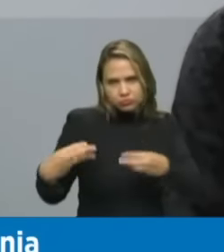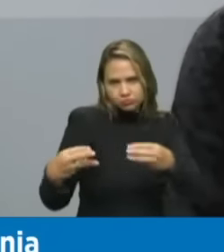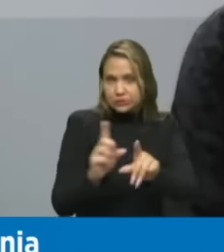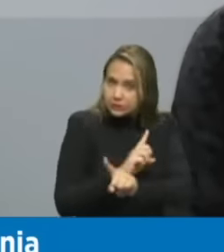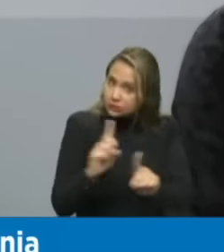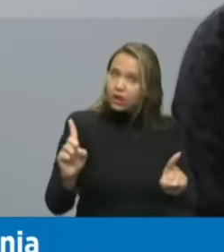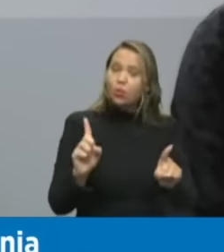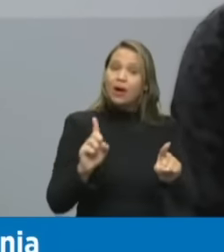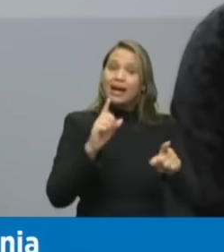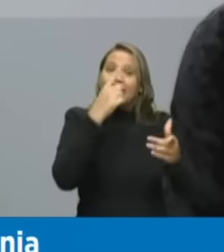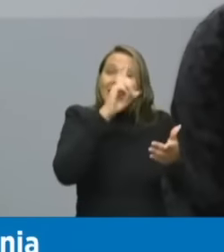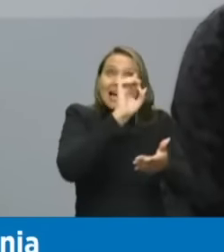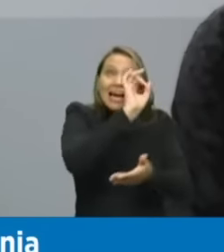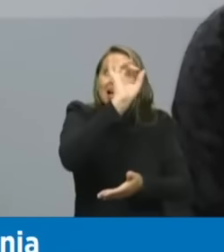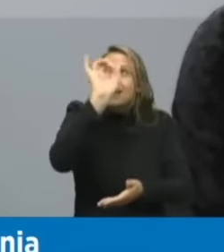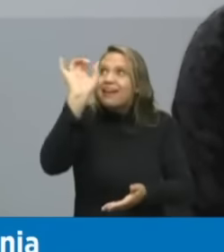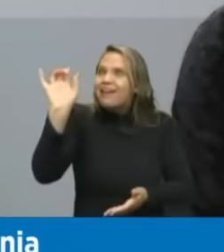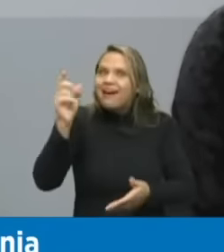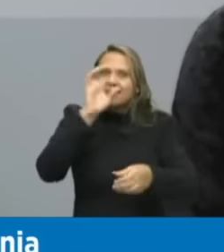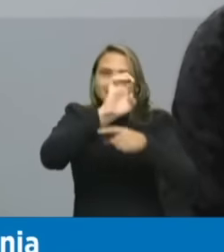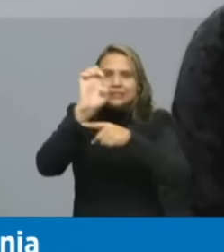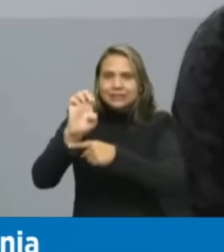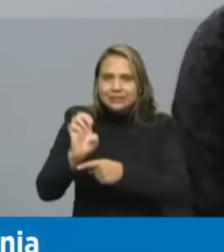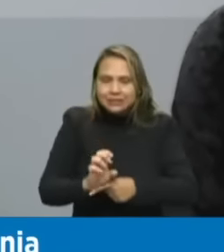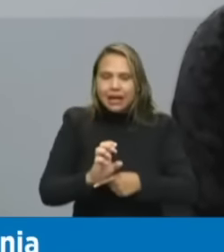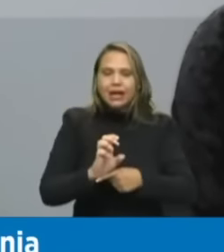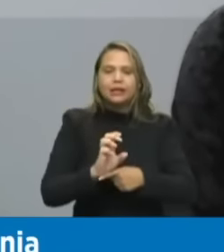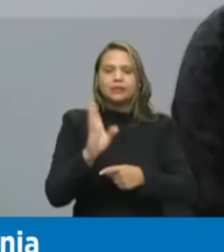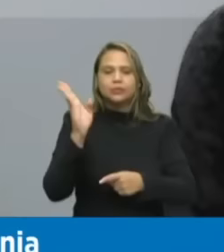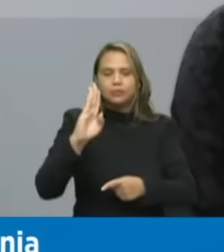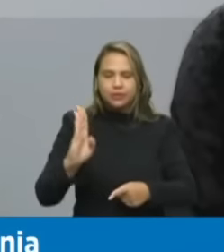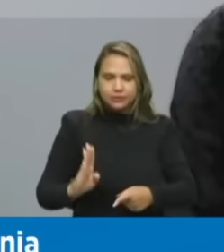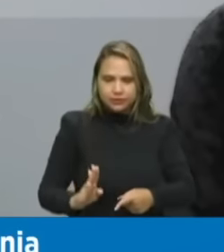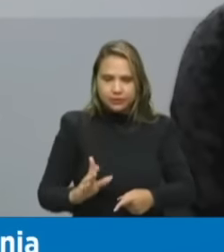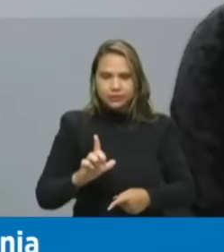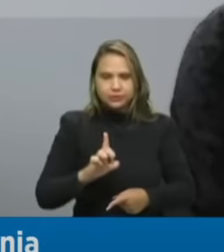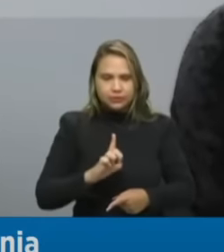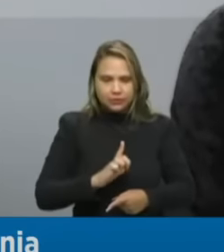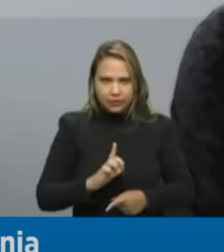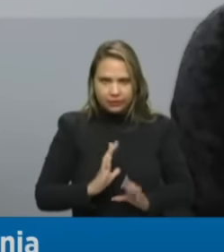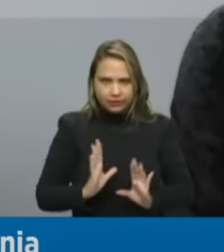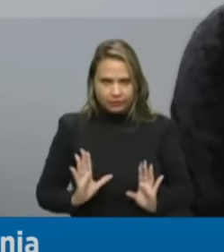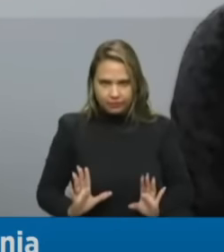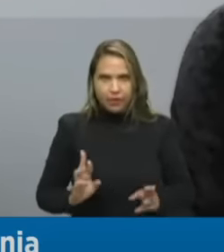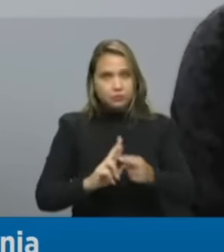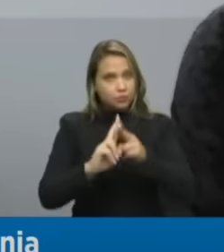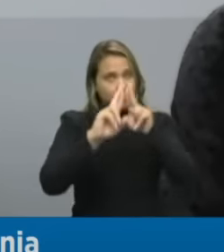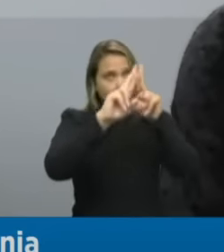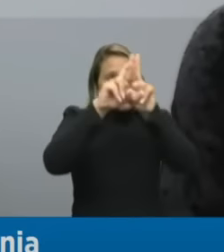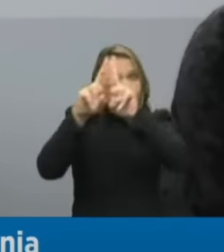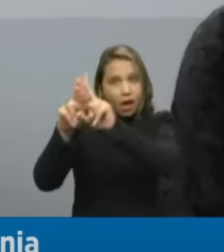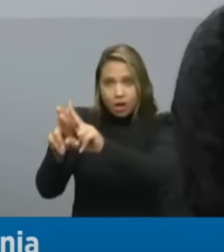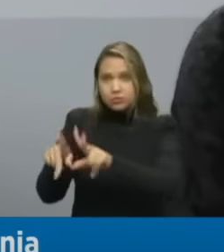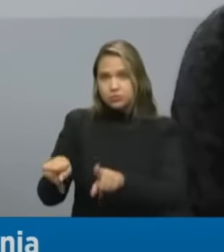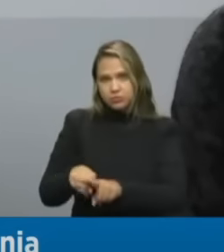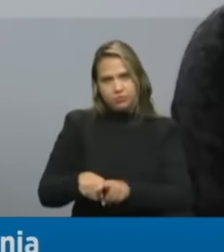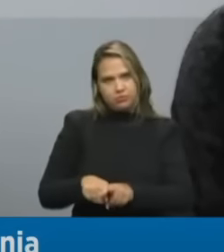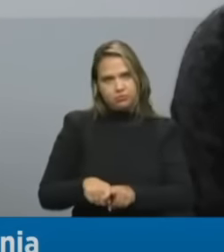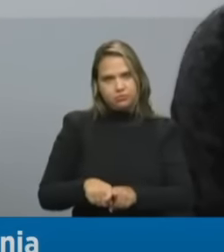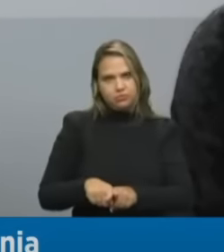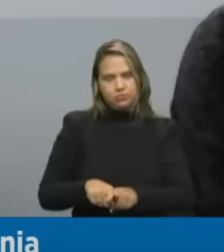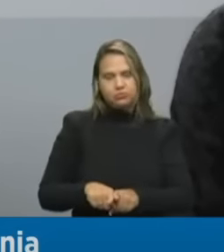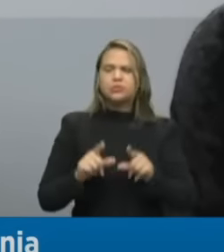têm esse compromisso. Todas, sem exceção, de respeito aos direitos humanos, tá? Sem exceção. E nesse sentido, nós estamos falando de quê?